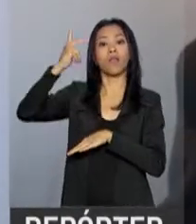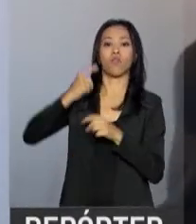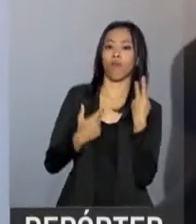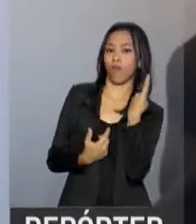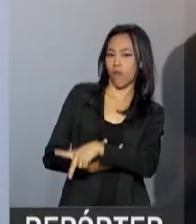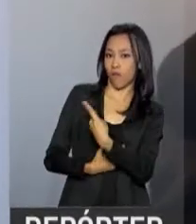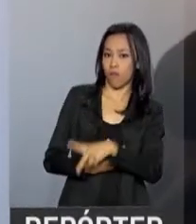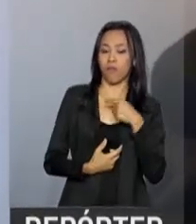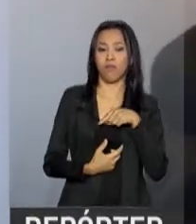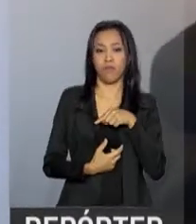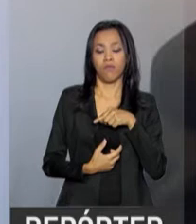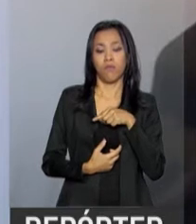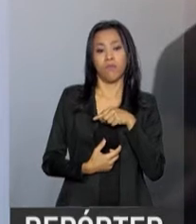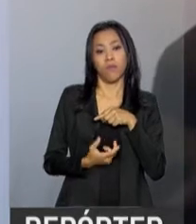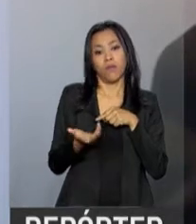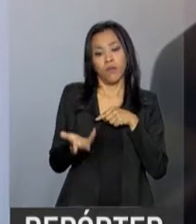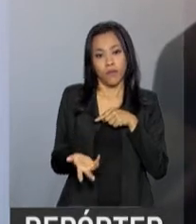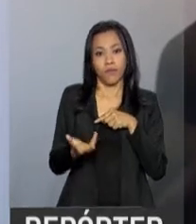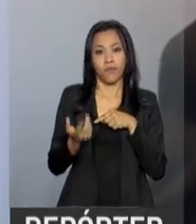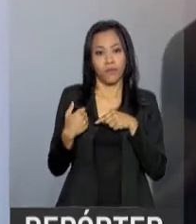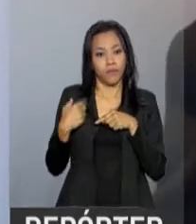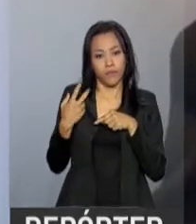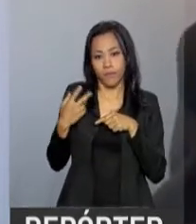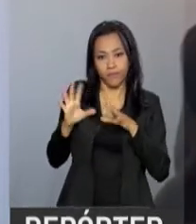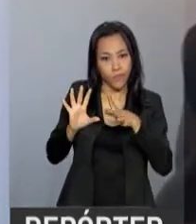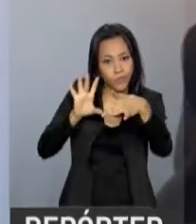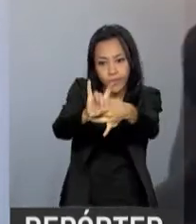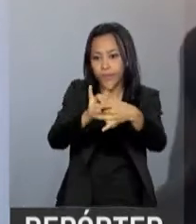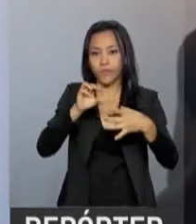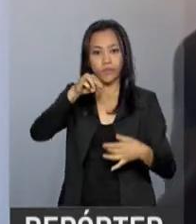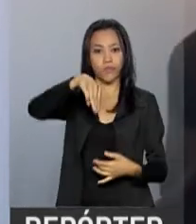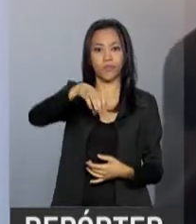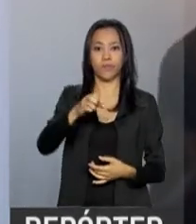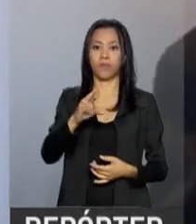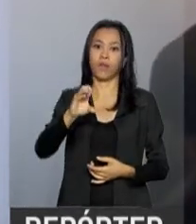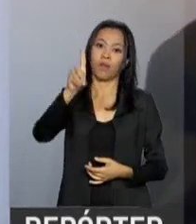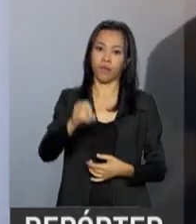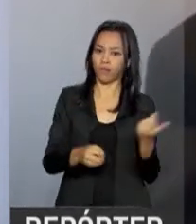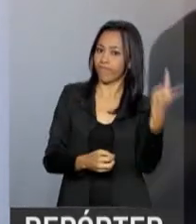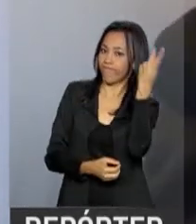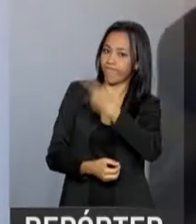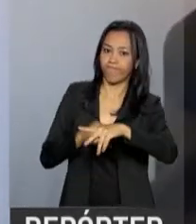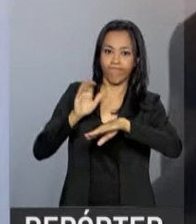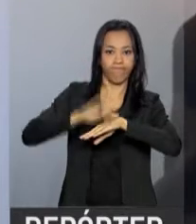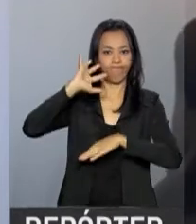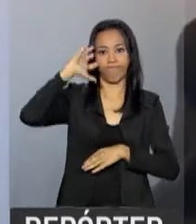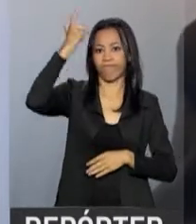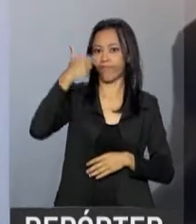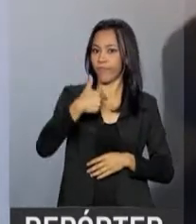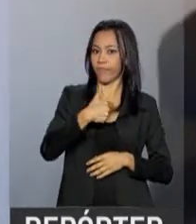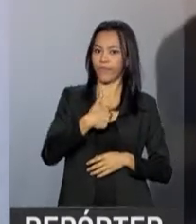baseado na existência colaborativa na realidade de mercado é isso aí não há nenhum